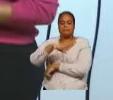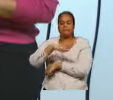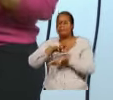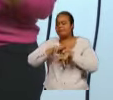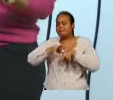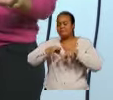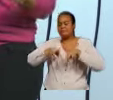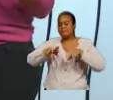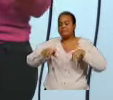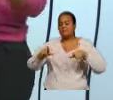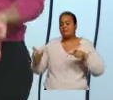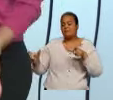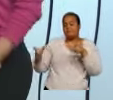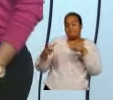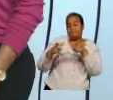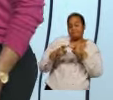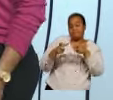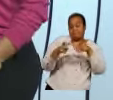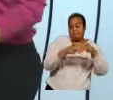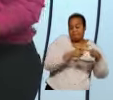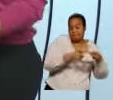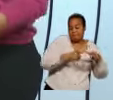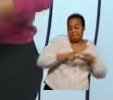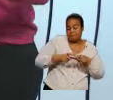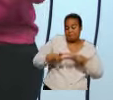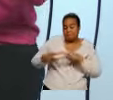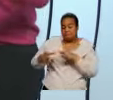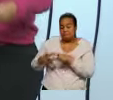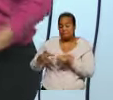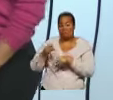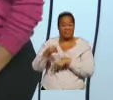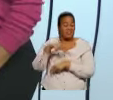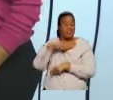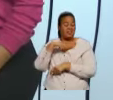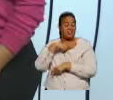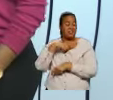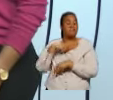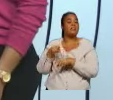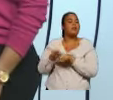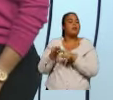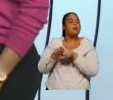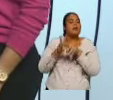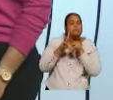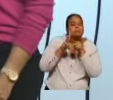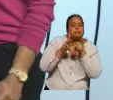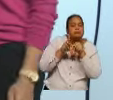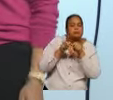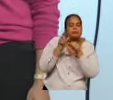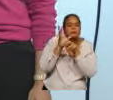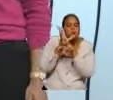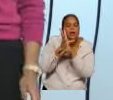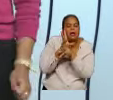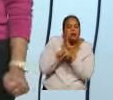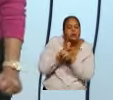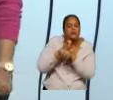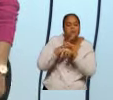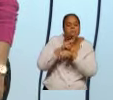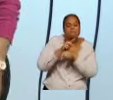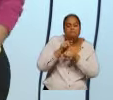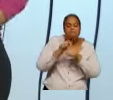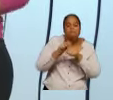você tem uma densidade de quatro habitantes por quilômetro quadrado lá também tem deserto né a gente precisa pensar todas essas coisas